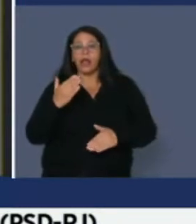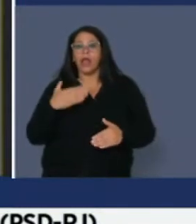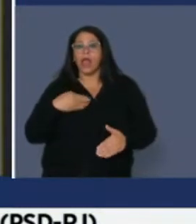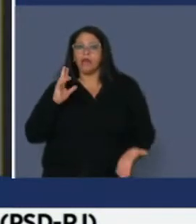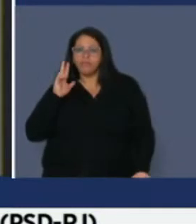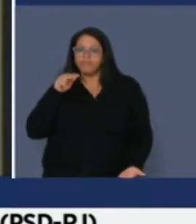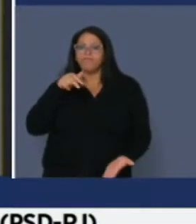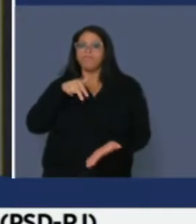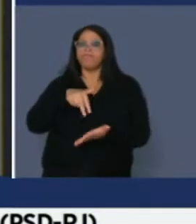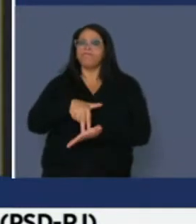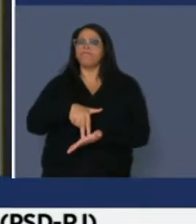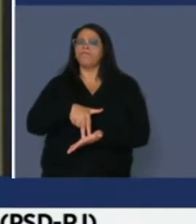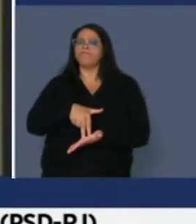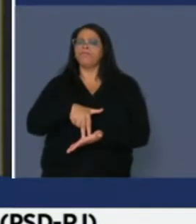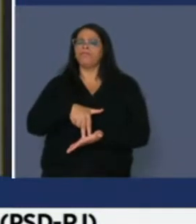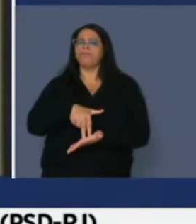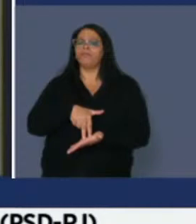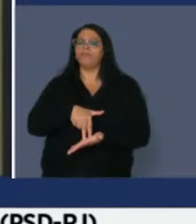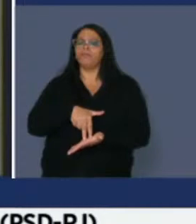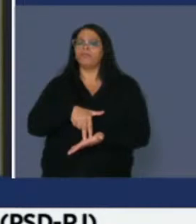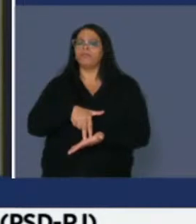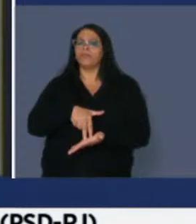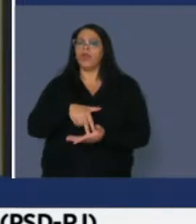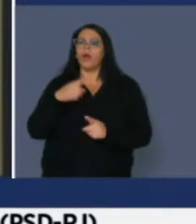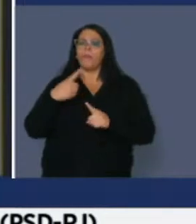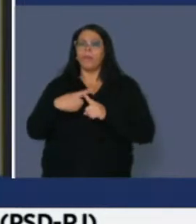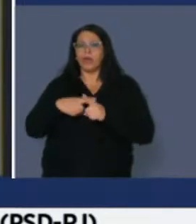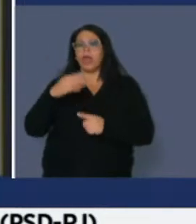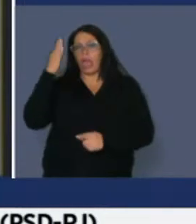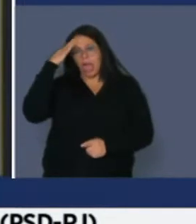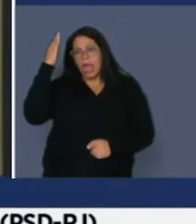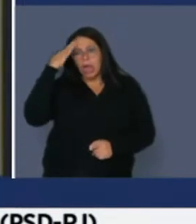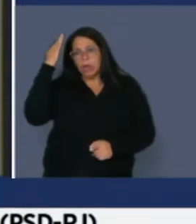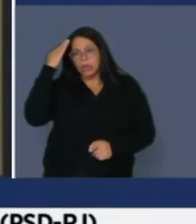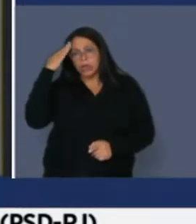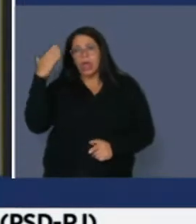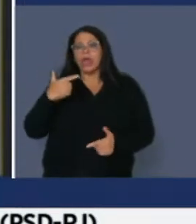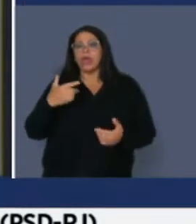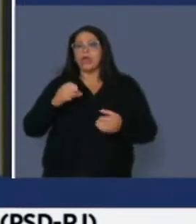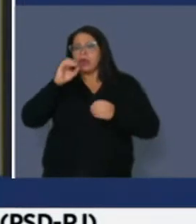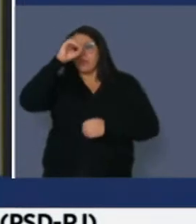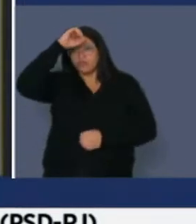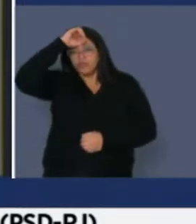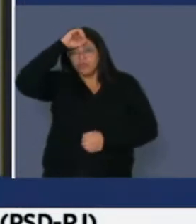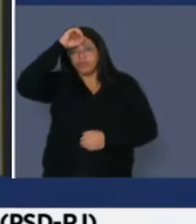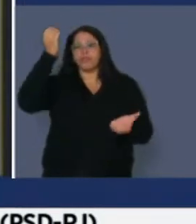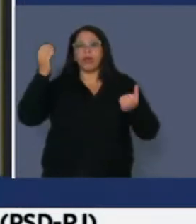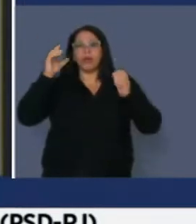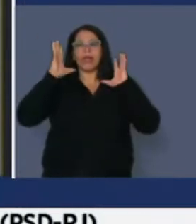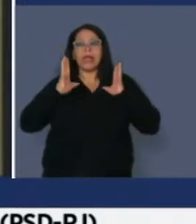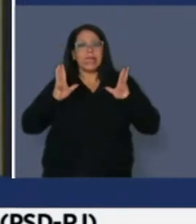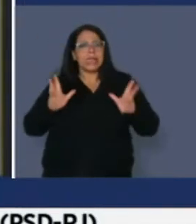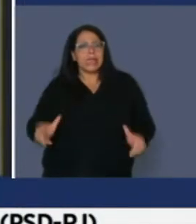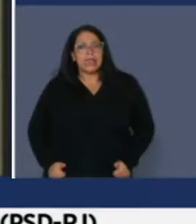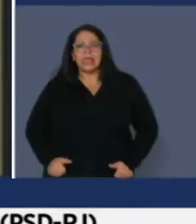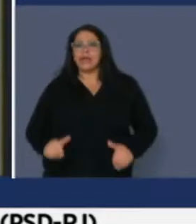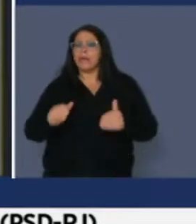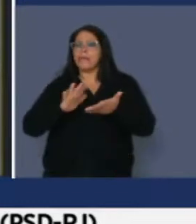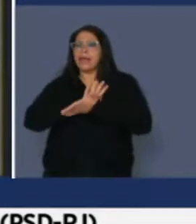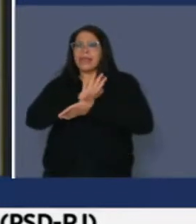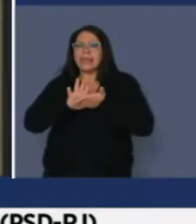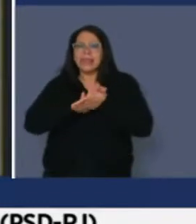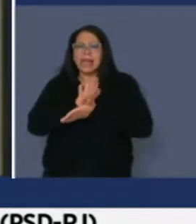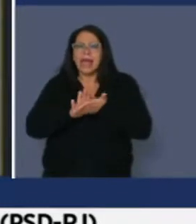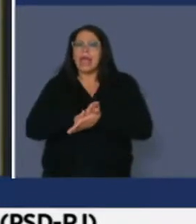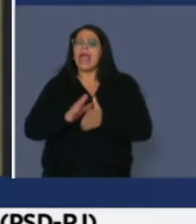cabeça erguida, porque eu sei que sou inocente, e todos saberão que eu